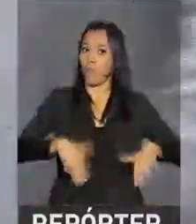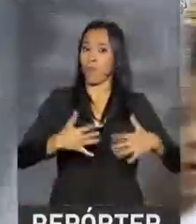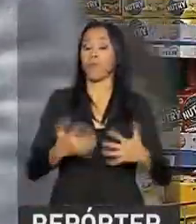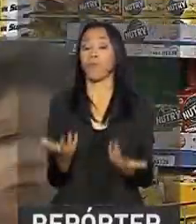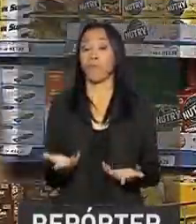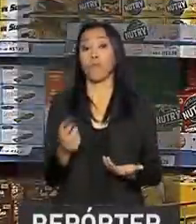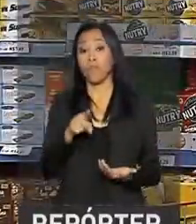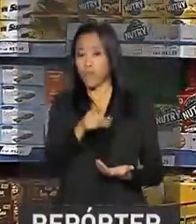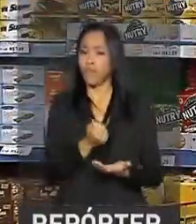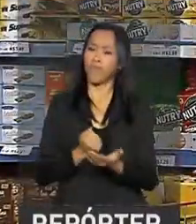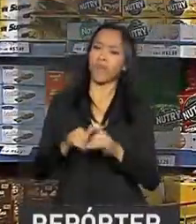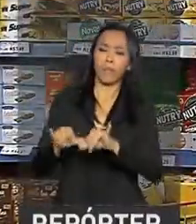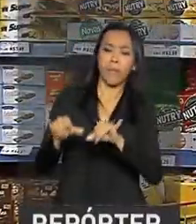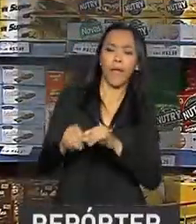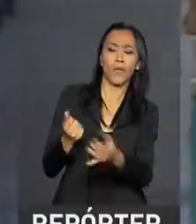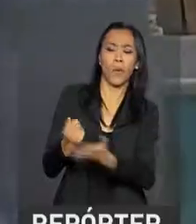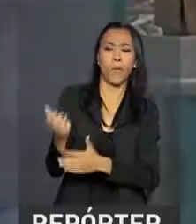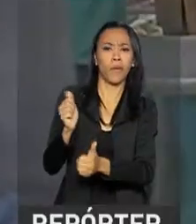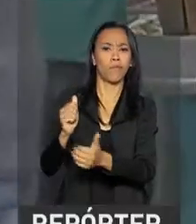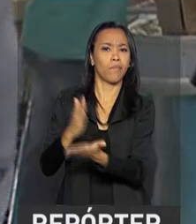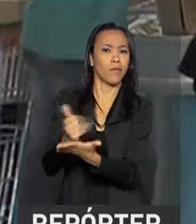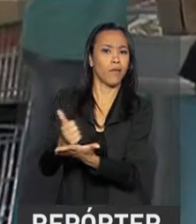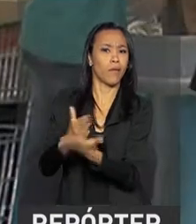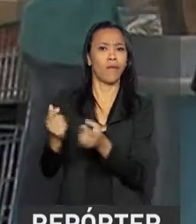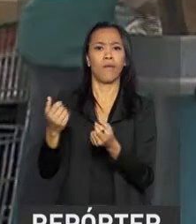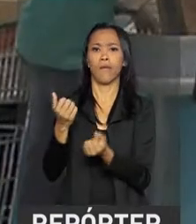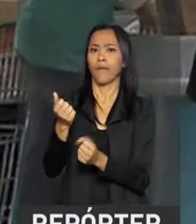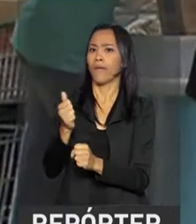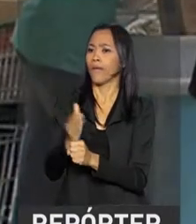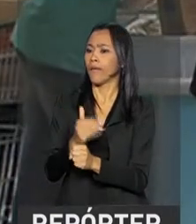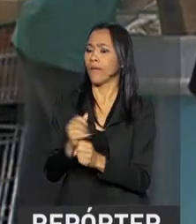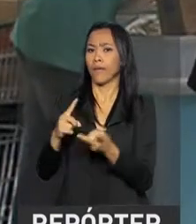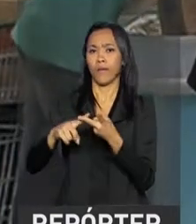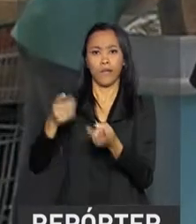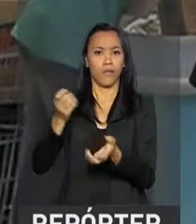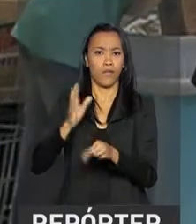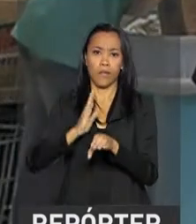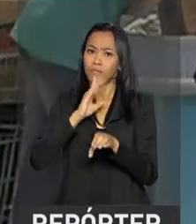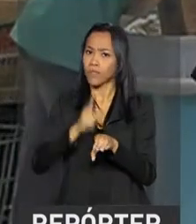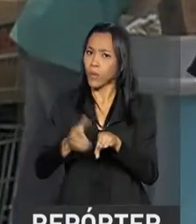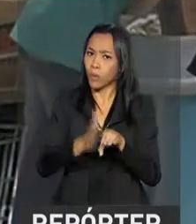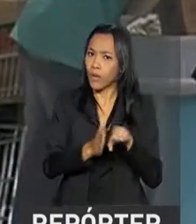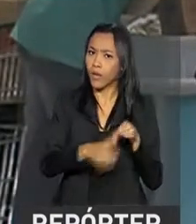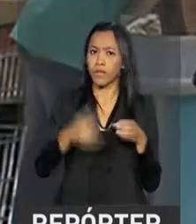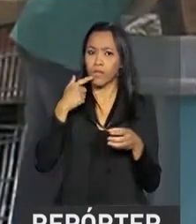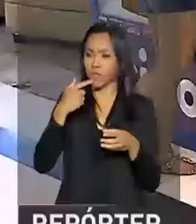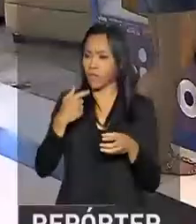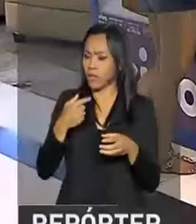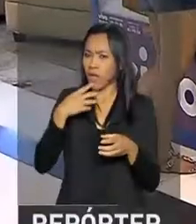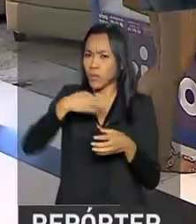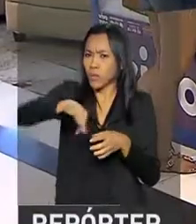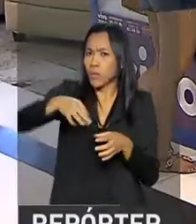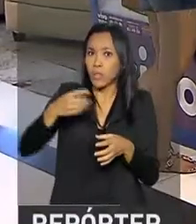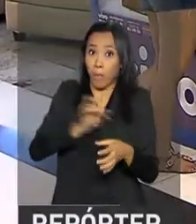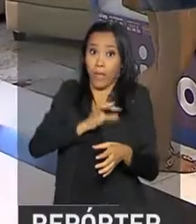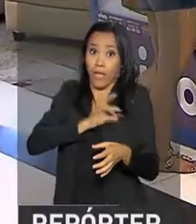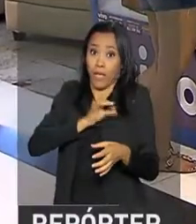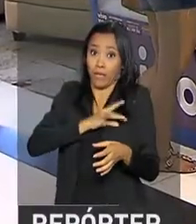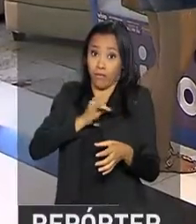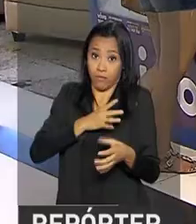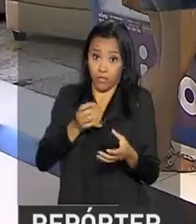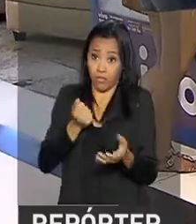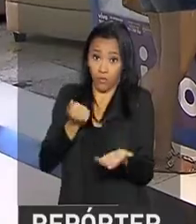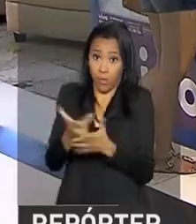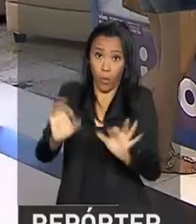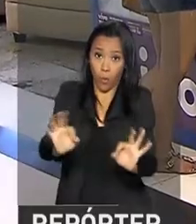comprou batata tomate arroz açúcar sem medo na hora de pagar comemos porque os preços no momento quando vai comprar